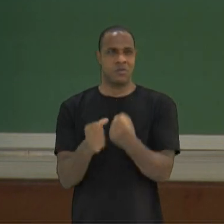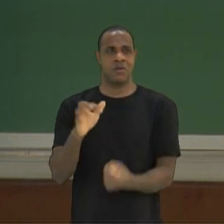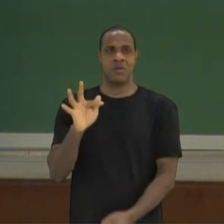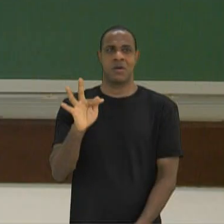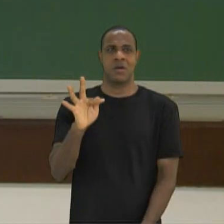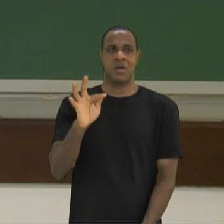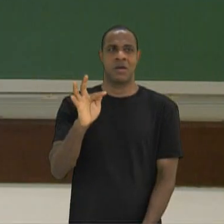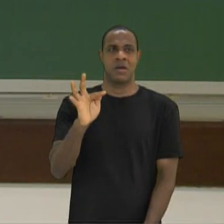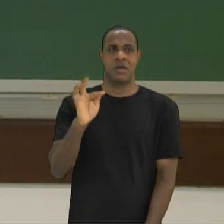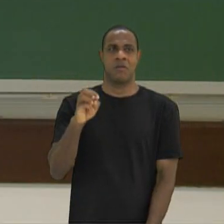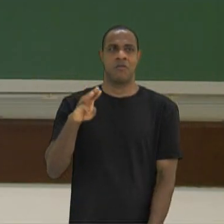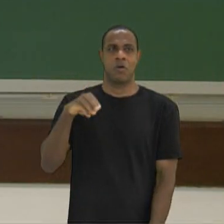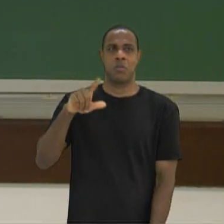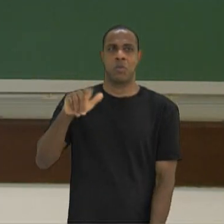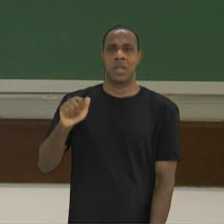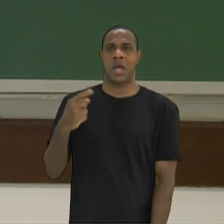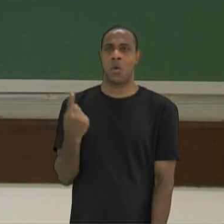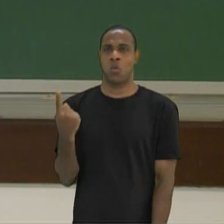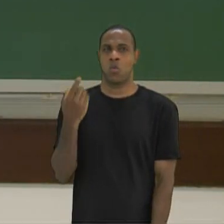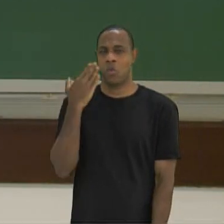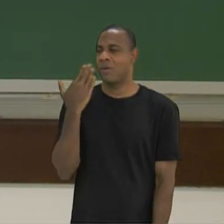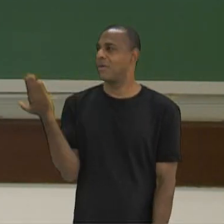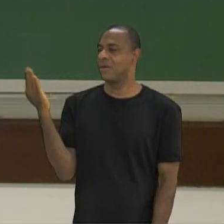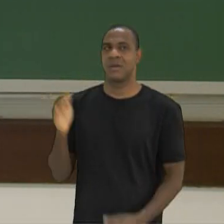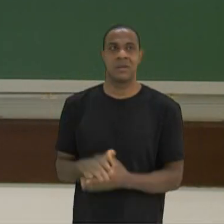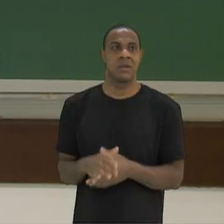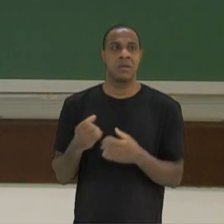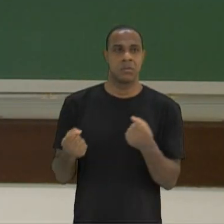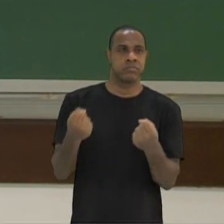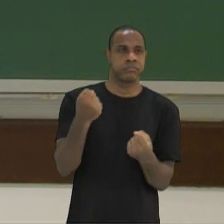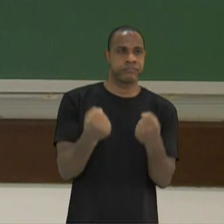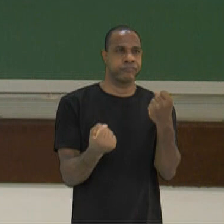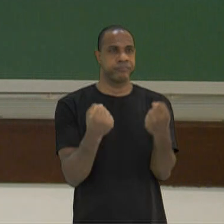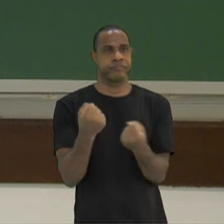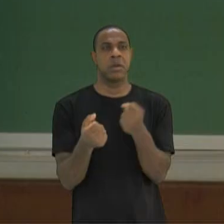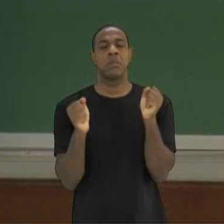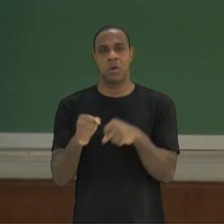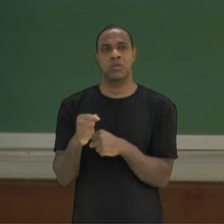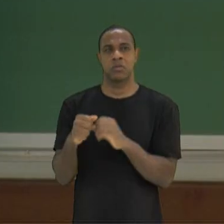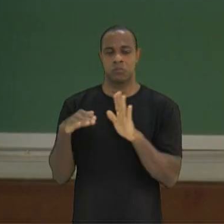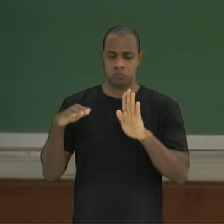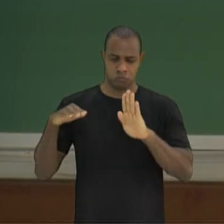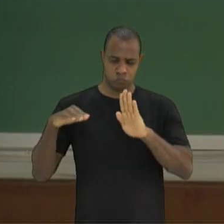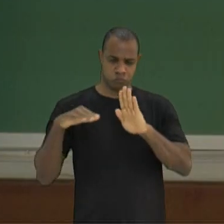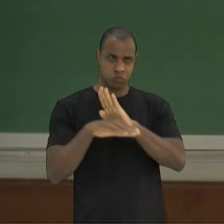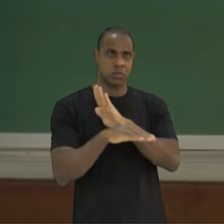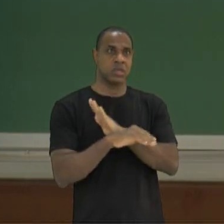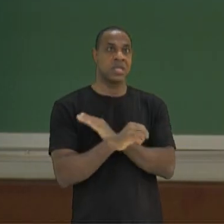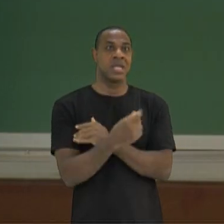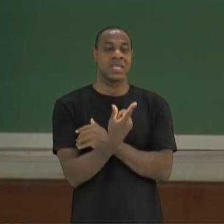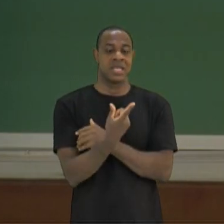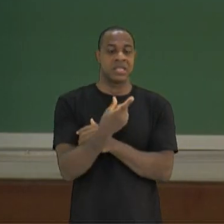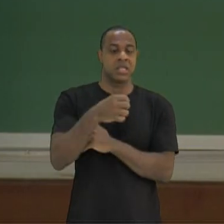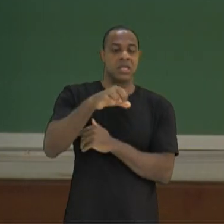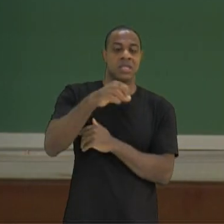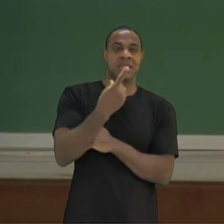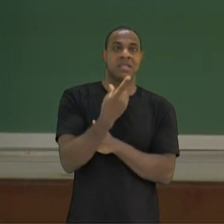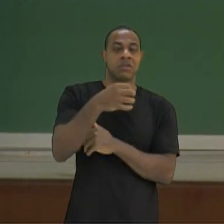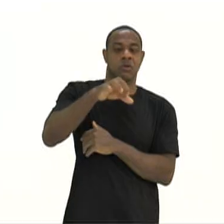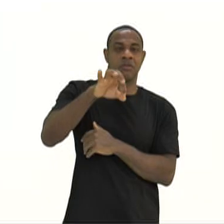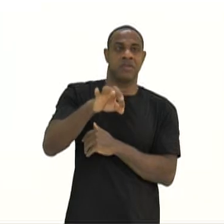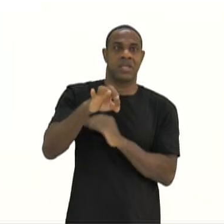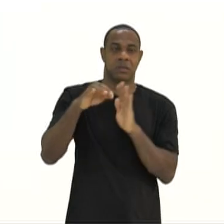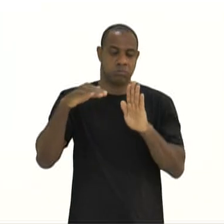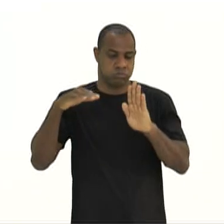né? Aerodinâmicos, tá? Eles podem passar facilmente de 190 km por hora